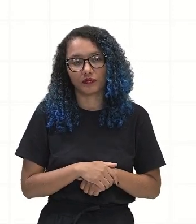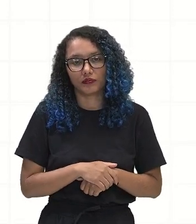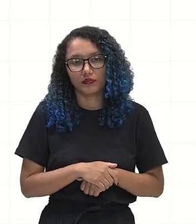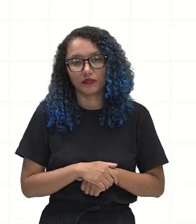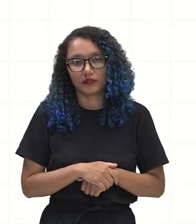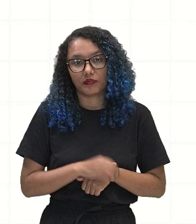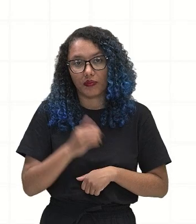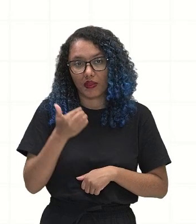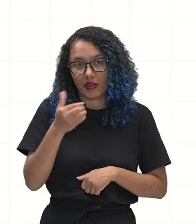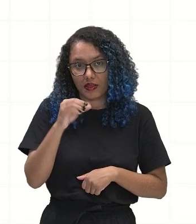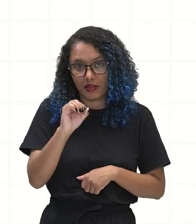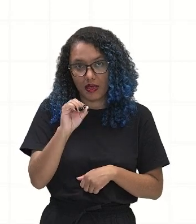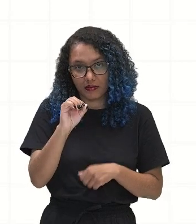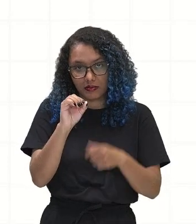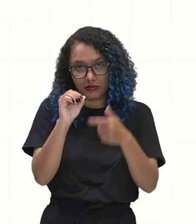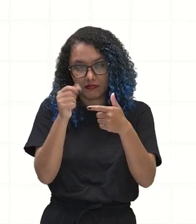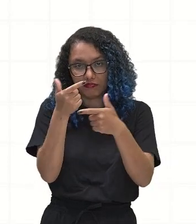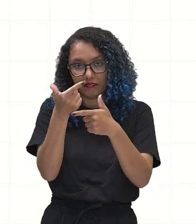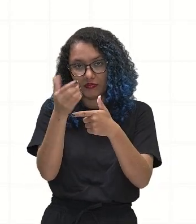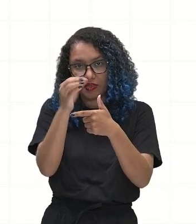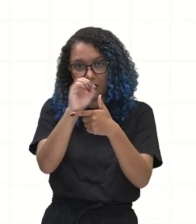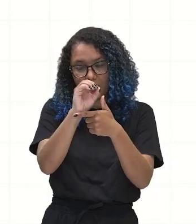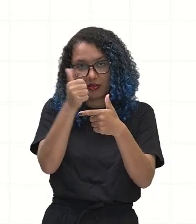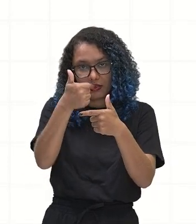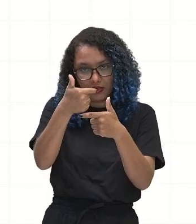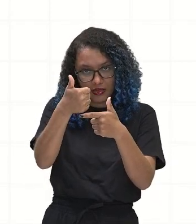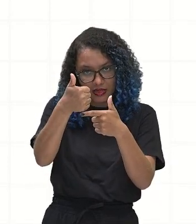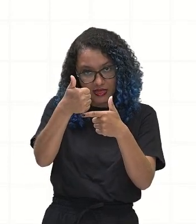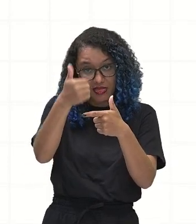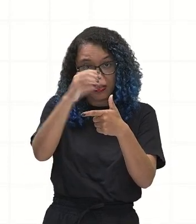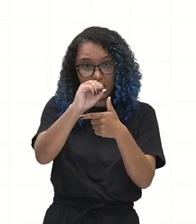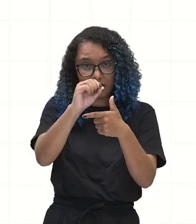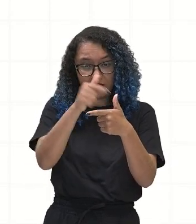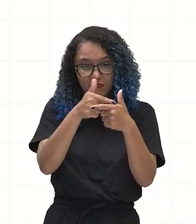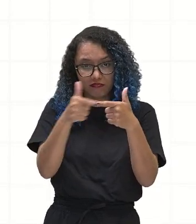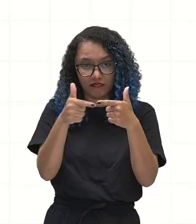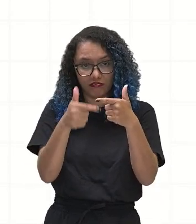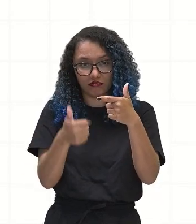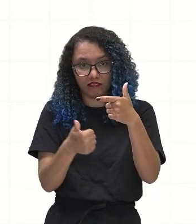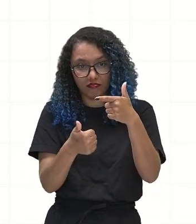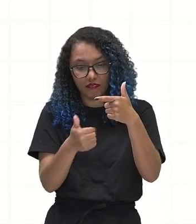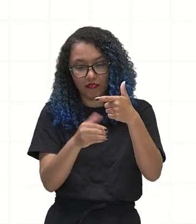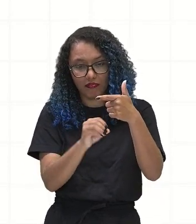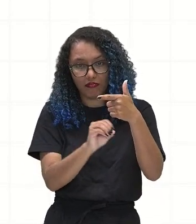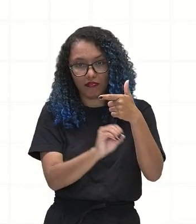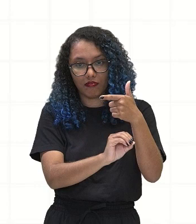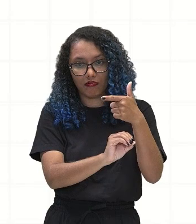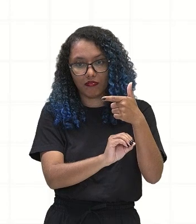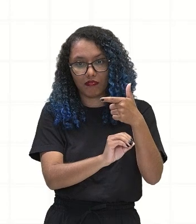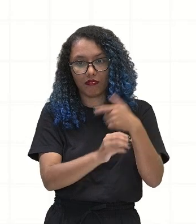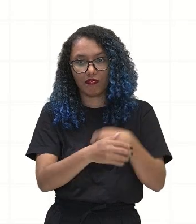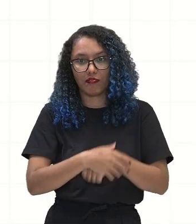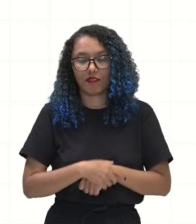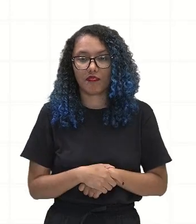10. E agora o que vai embaixo aqui, ó? 100. Né? 10 centésimos.